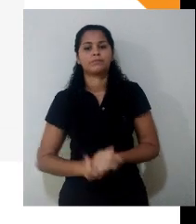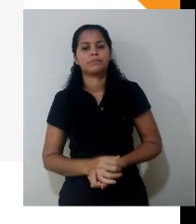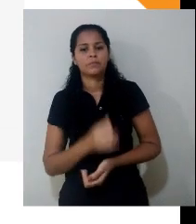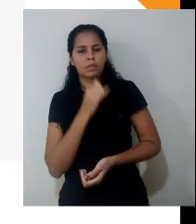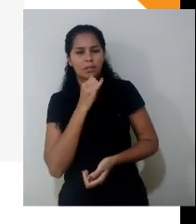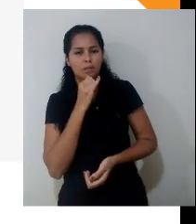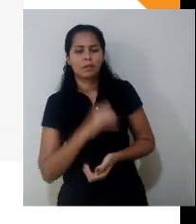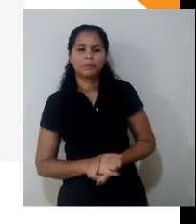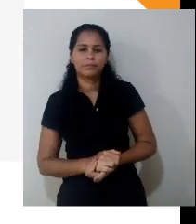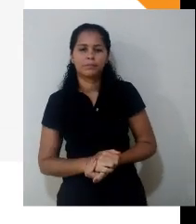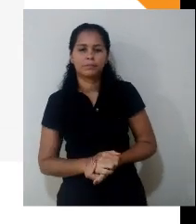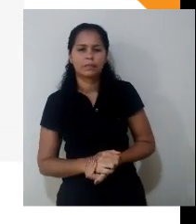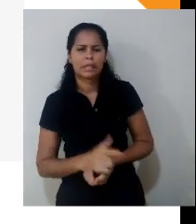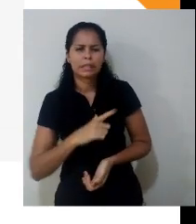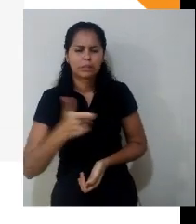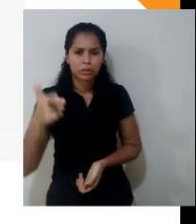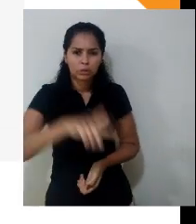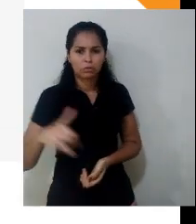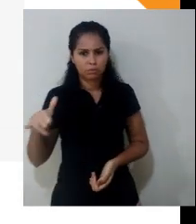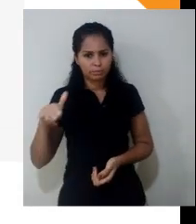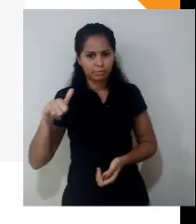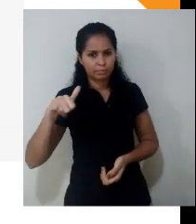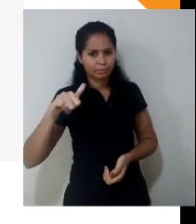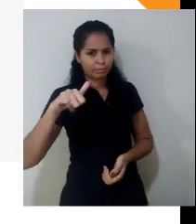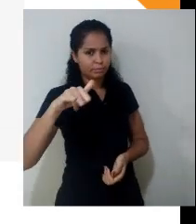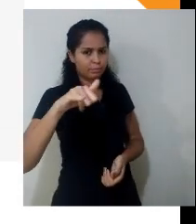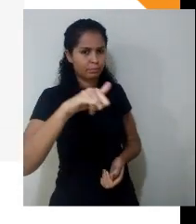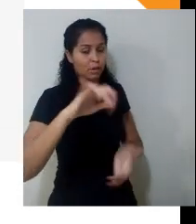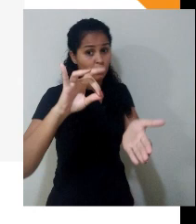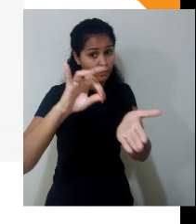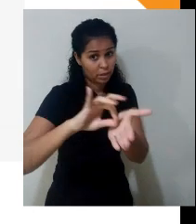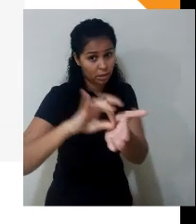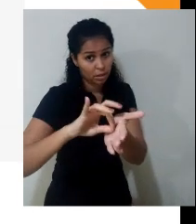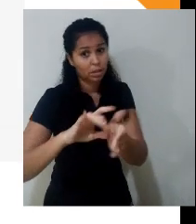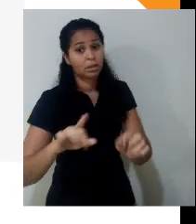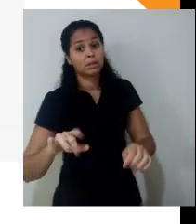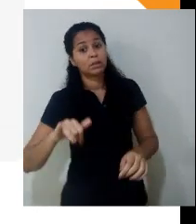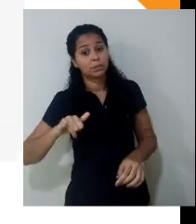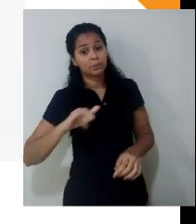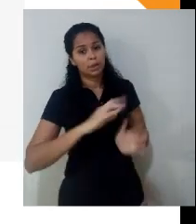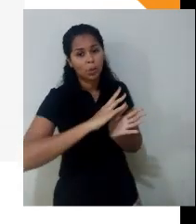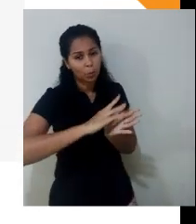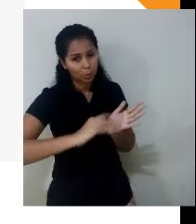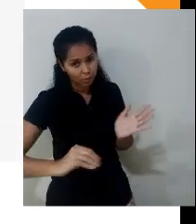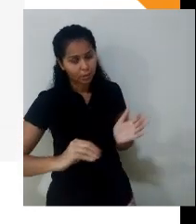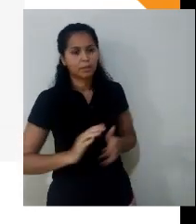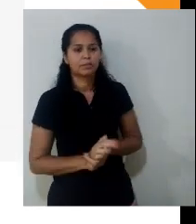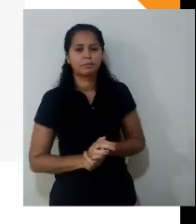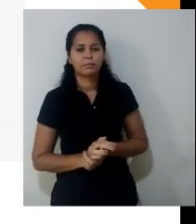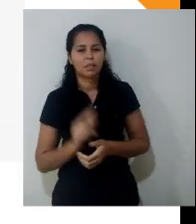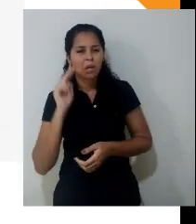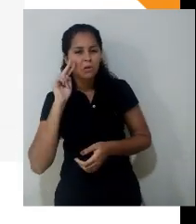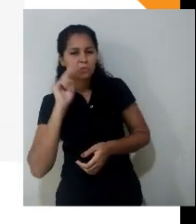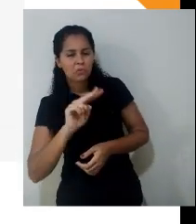Por exemplo, temos aqui de novo o nosso avião. Temos o caça real e o nosso modelinho. Como eu falei para vocês, olhem lá em cima, a